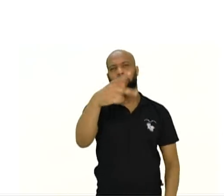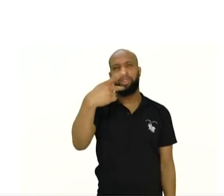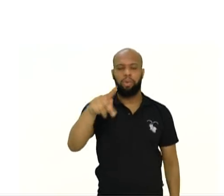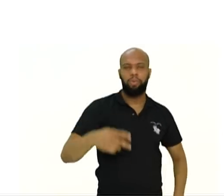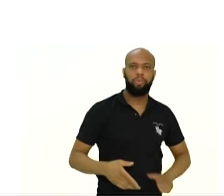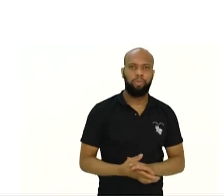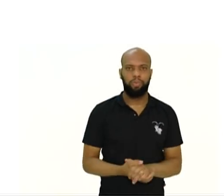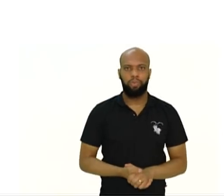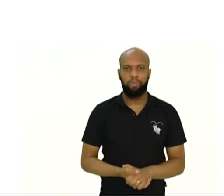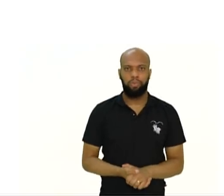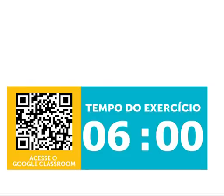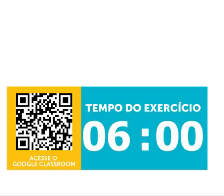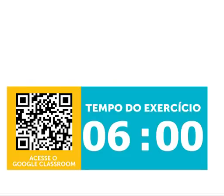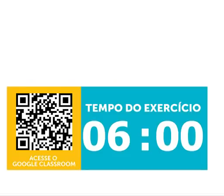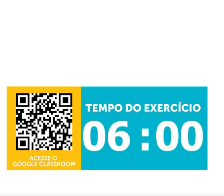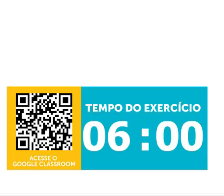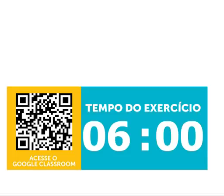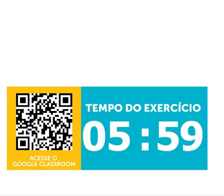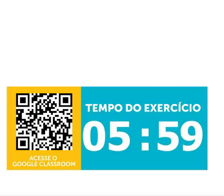com vocês.